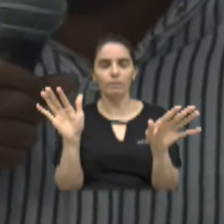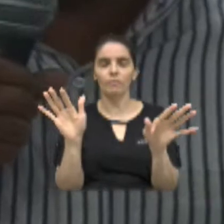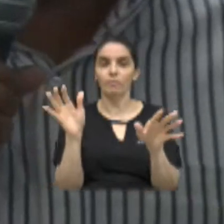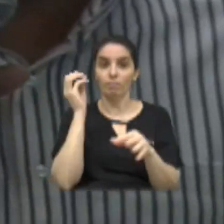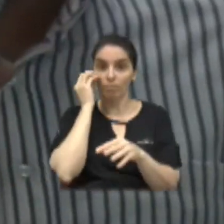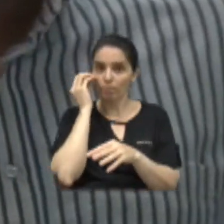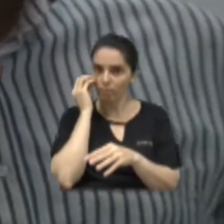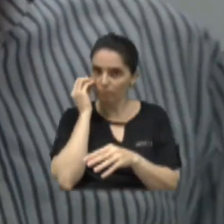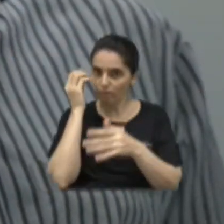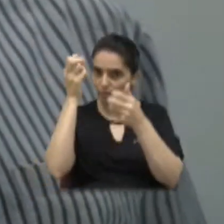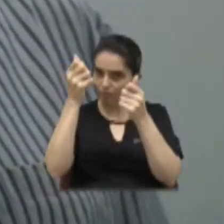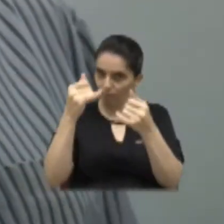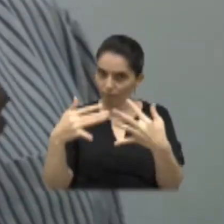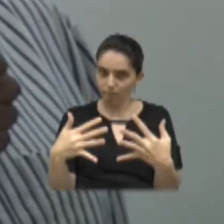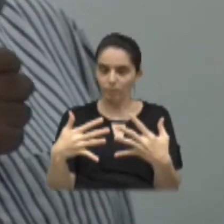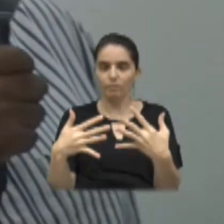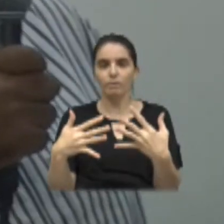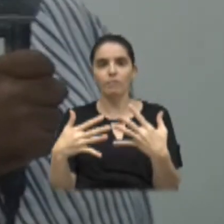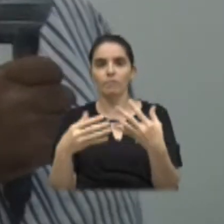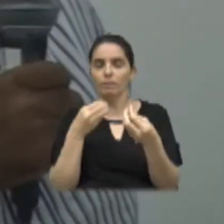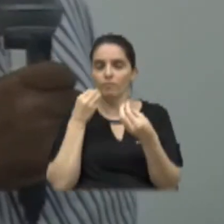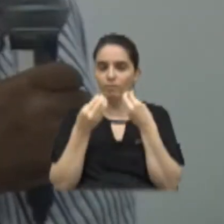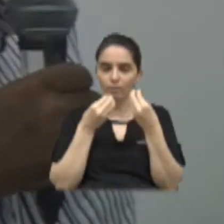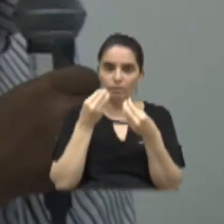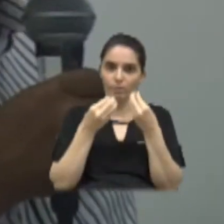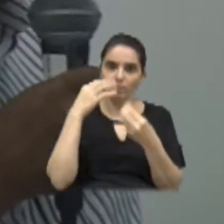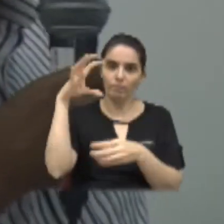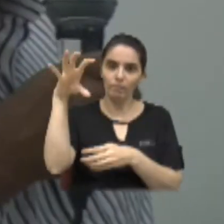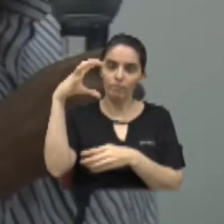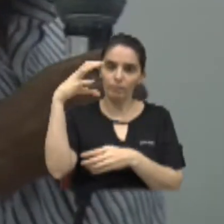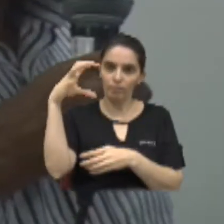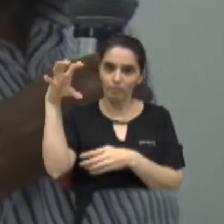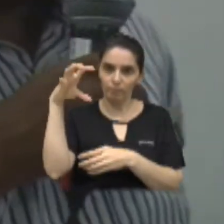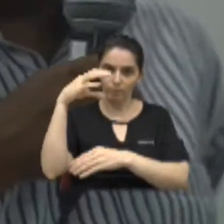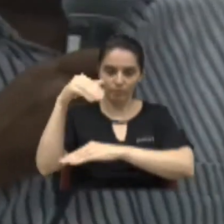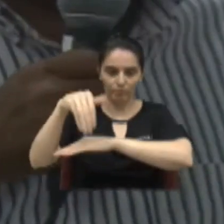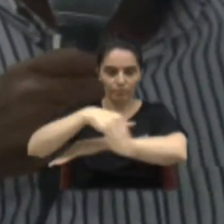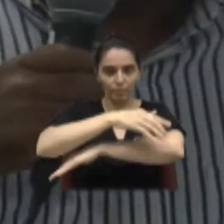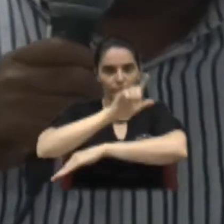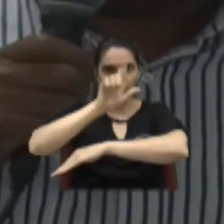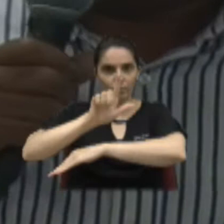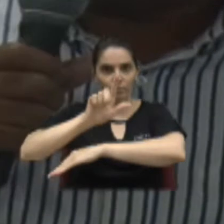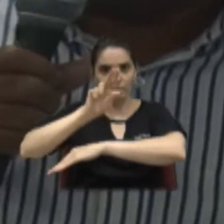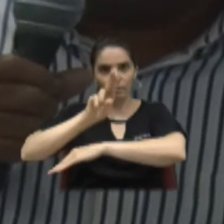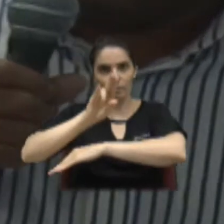tentou esclarecer, o funcionamento do radar lá da Luiz Pântano, toda a situação.